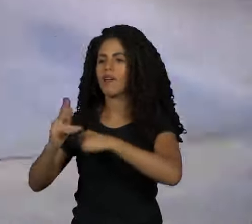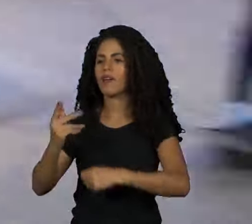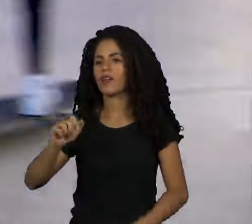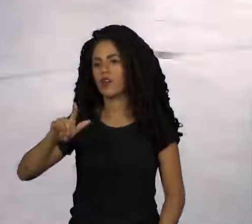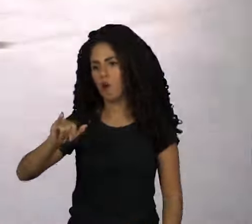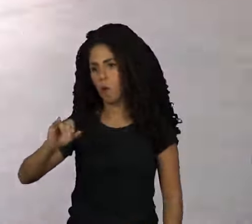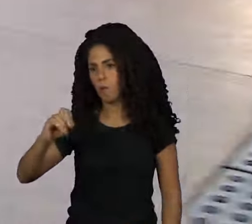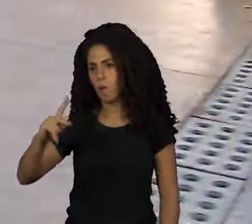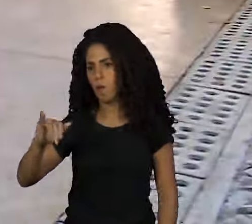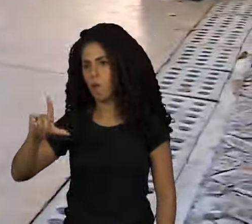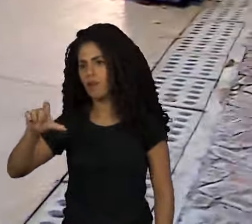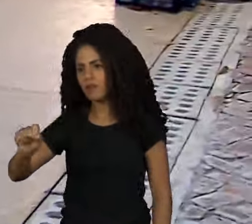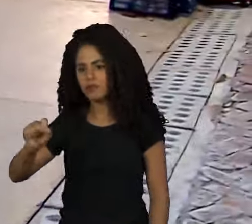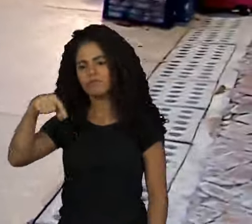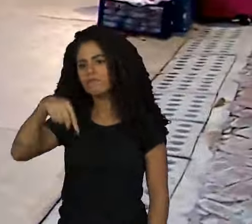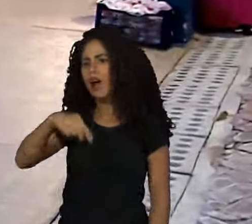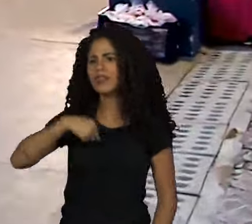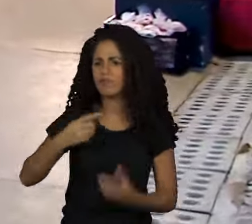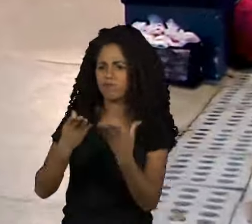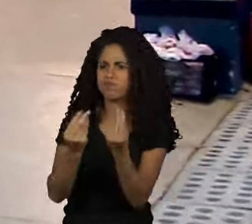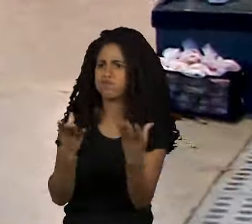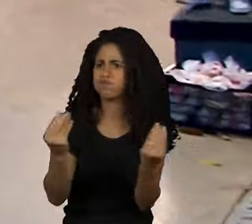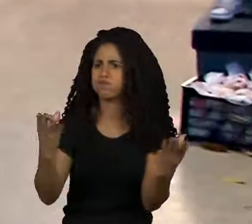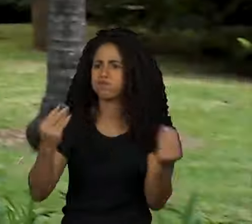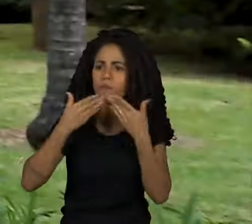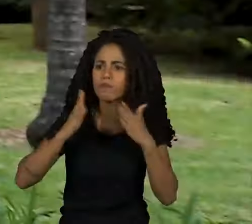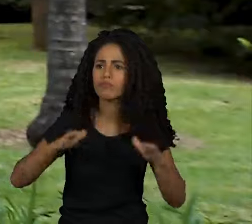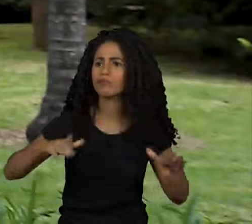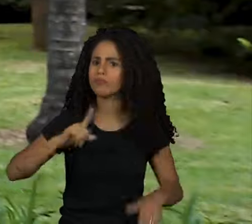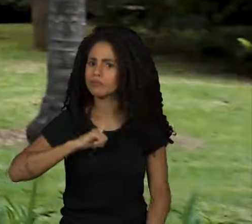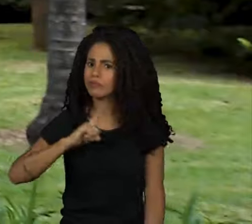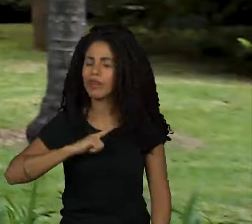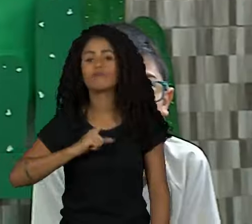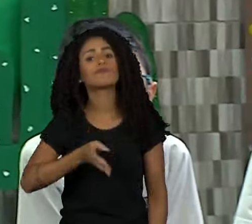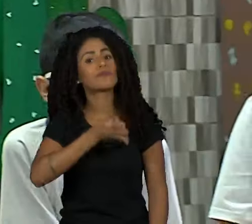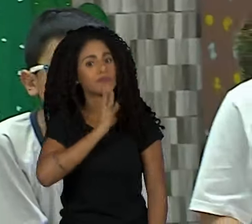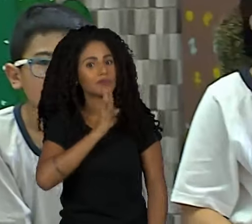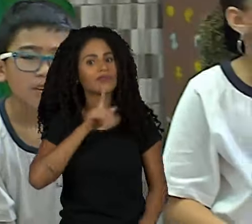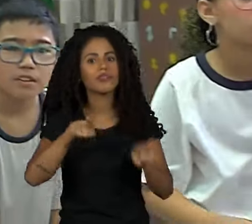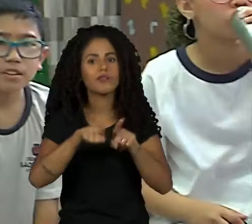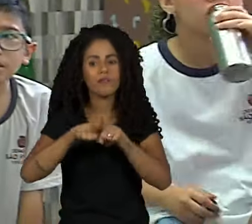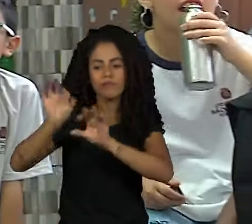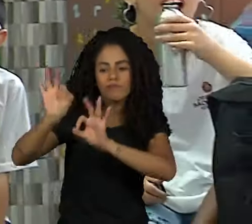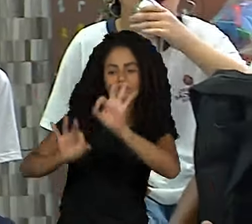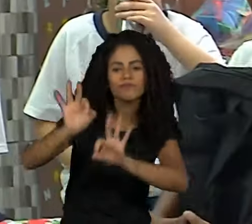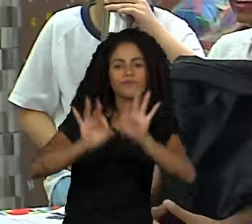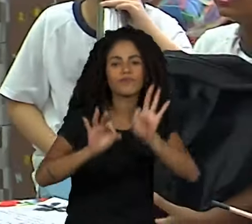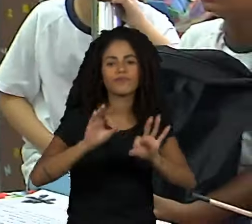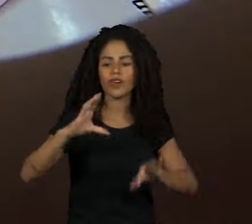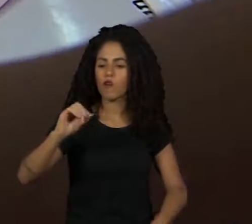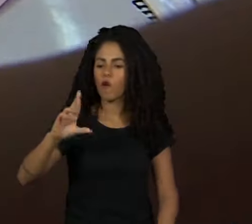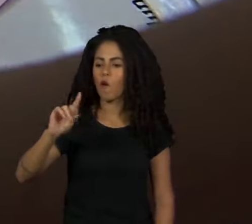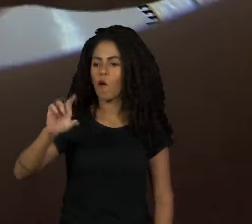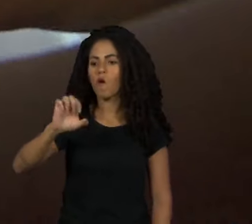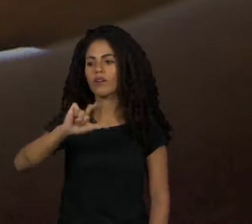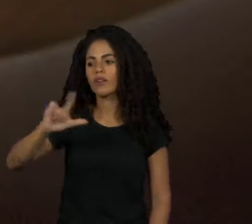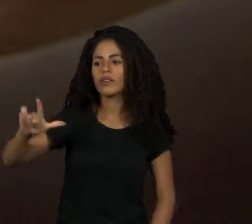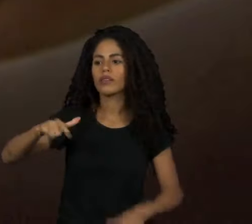aqui, e você viu, meu, tá lotado de criança aqui. Vamos conhecer um projeto que usa o cordel como meio